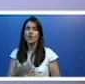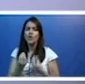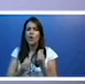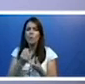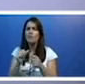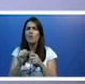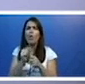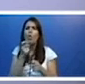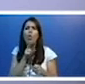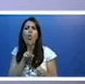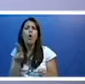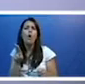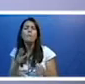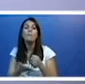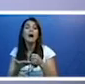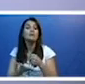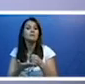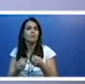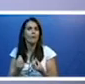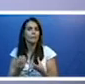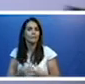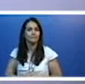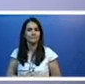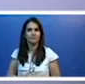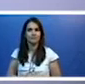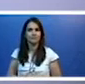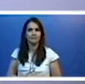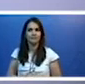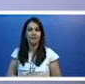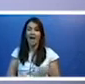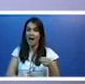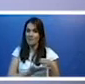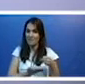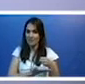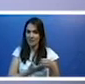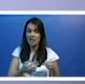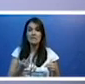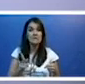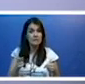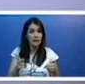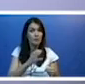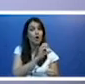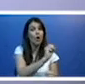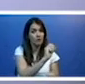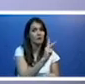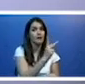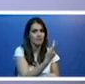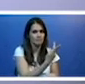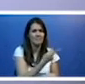a nomenclatura de uma base, né? A base é o seguinte, a gente sempre coloca o nome hidróxido na